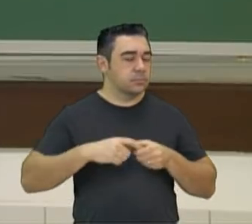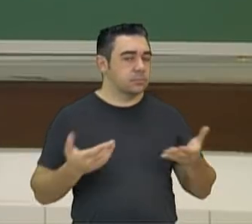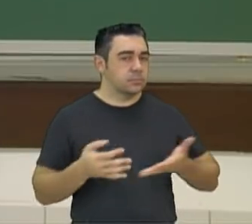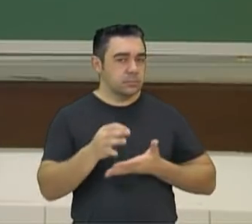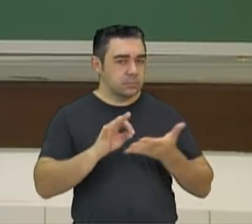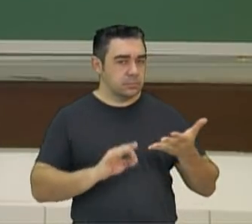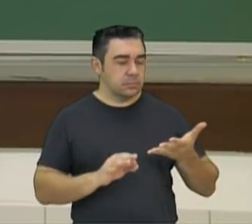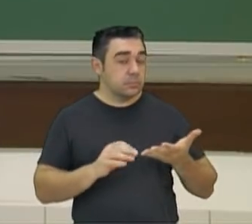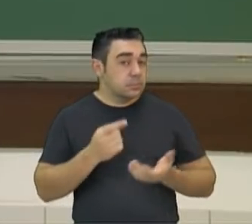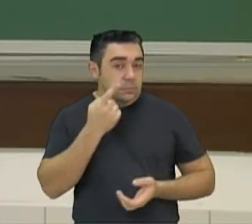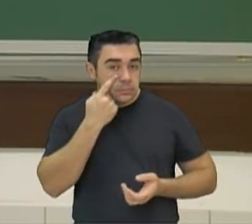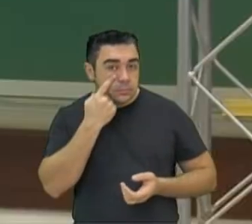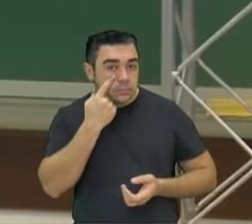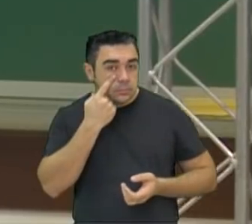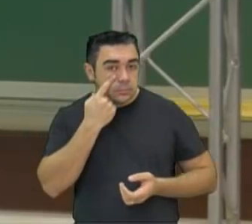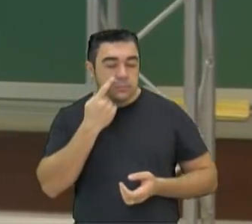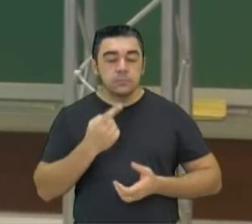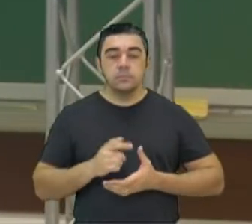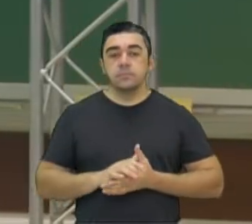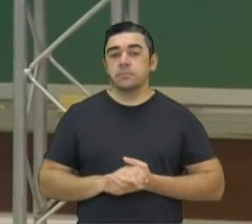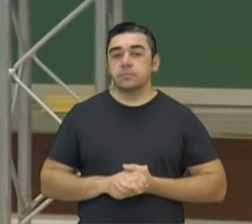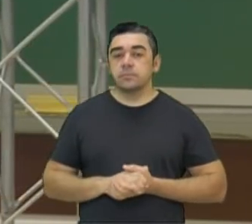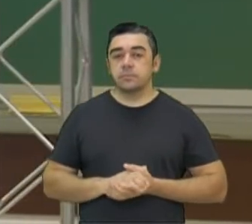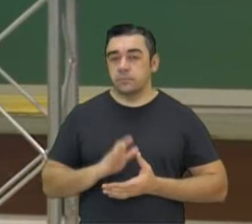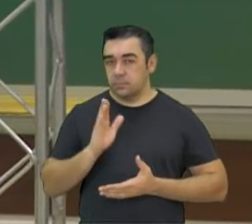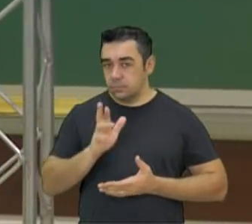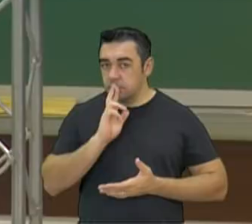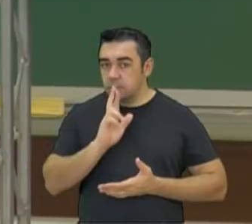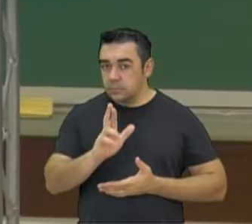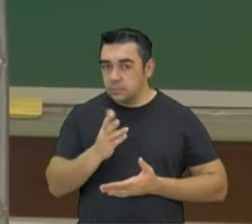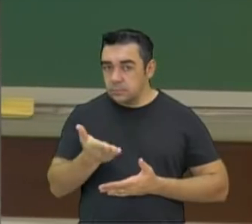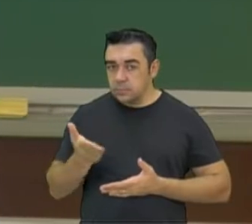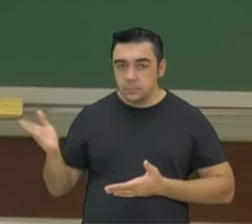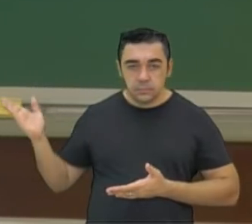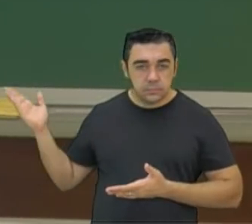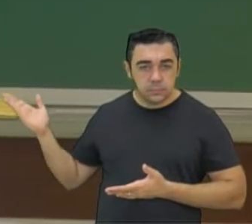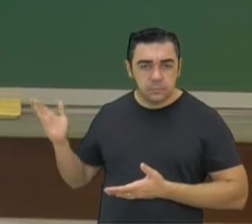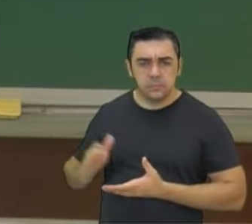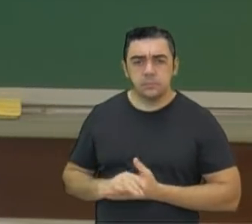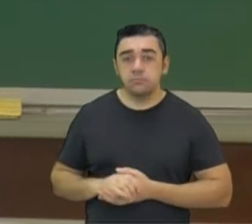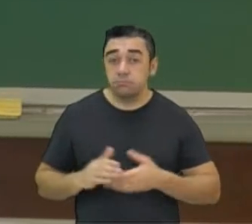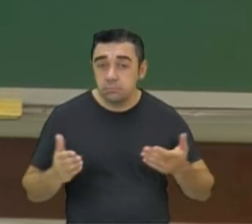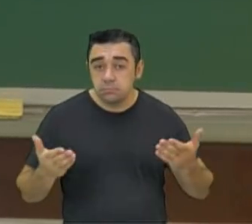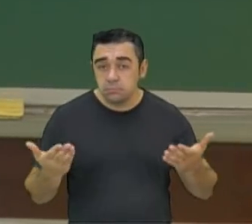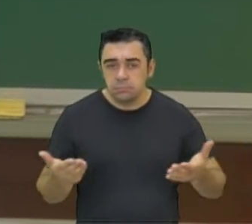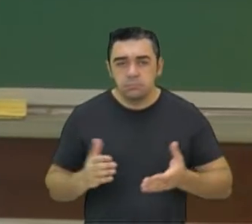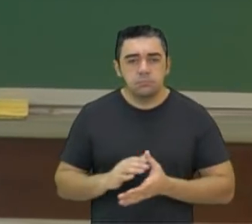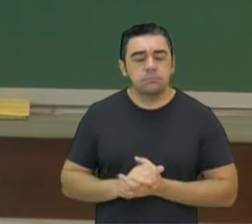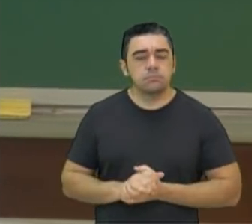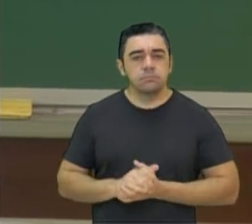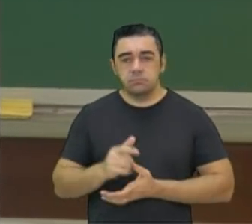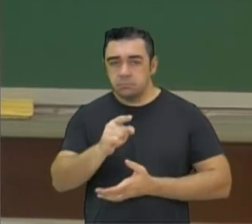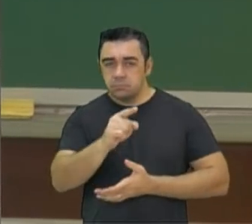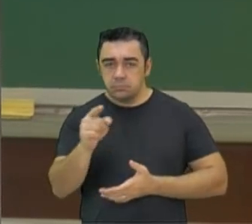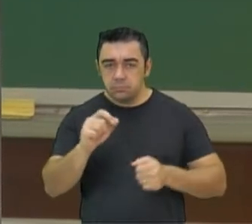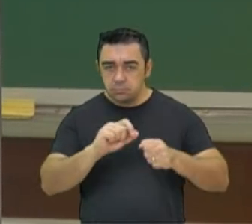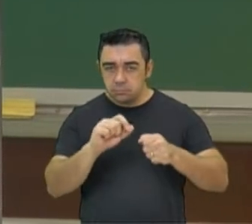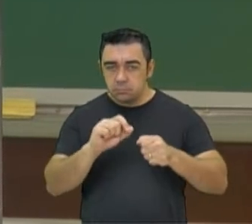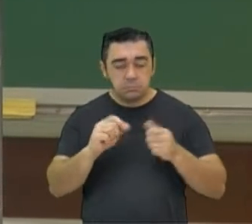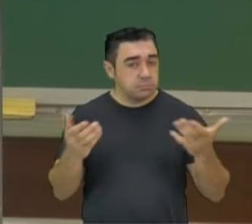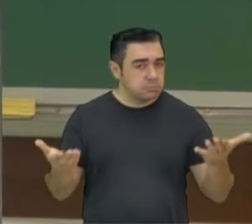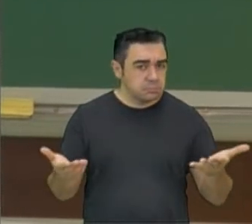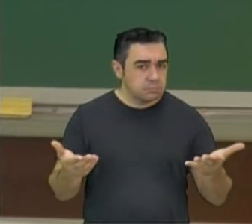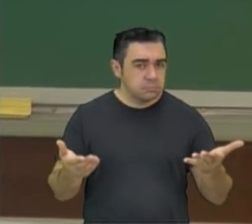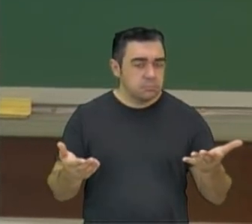voltamos. E aí, resolveram? Vamos lá ver a resolução? Então, era para vocês resolverem qual